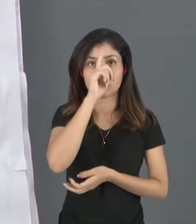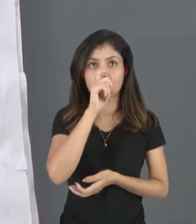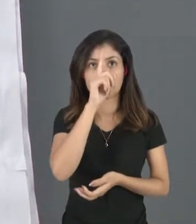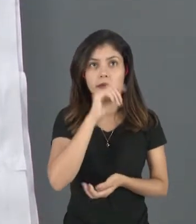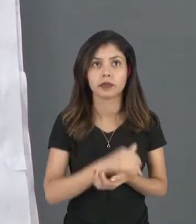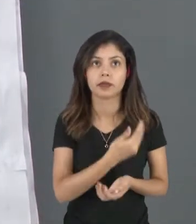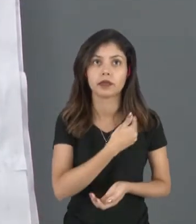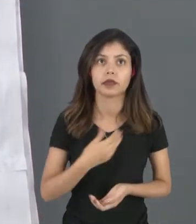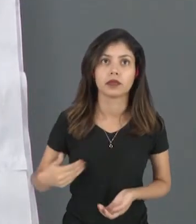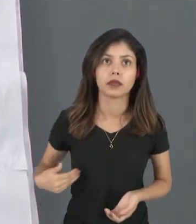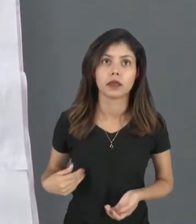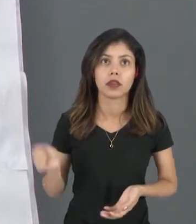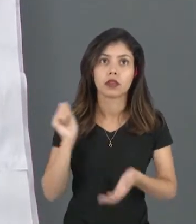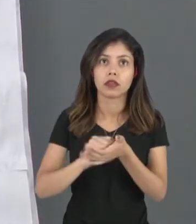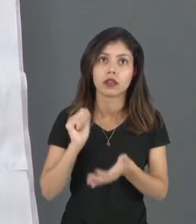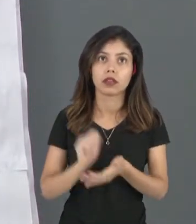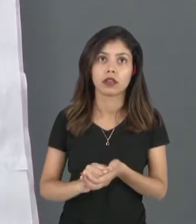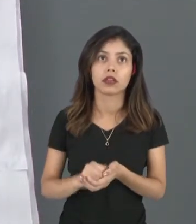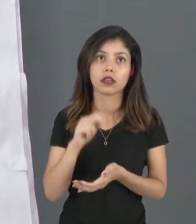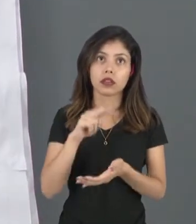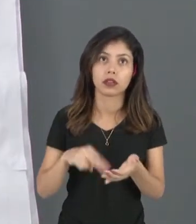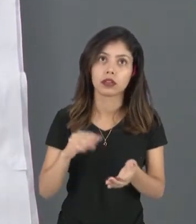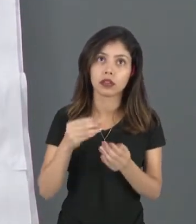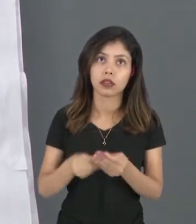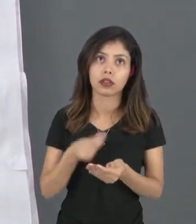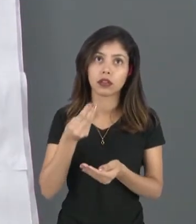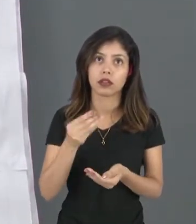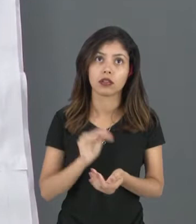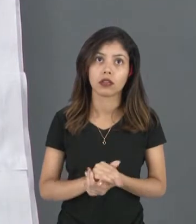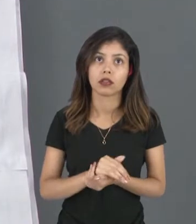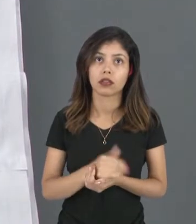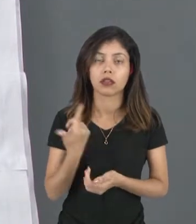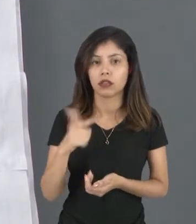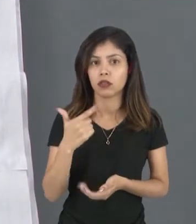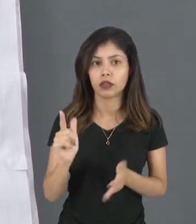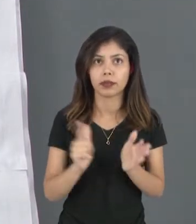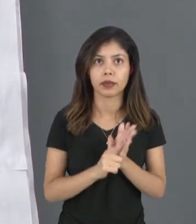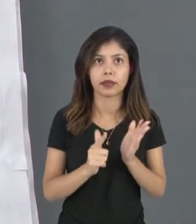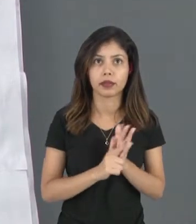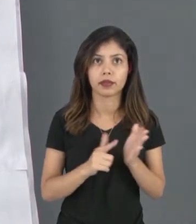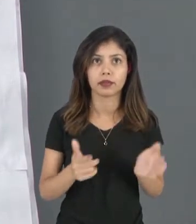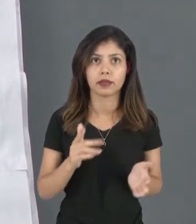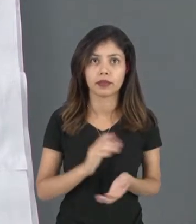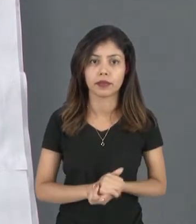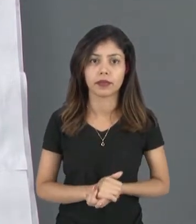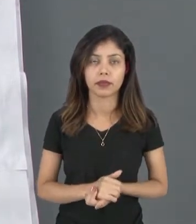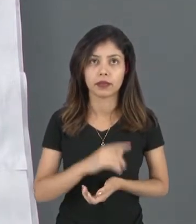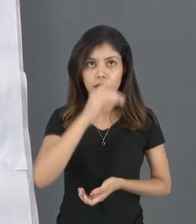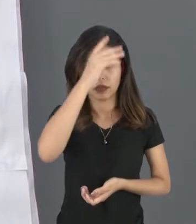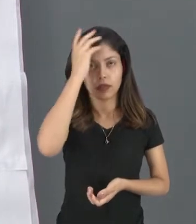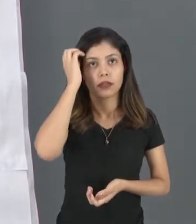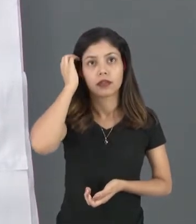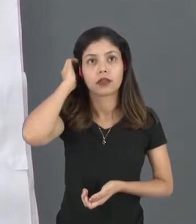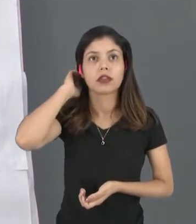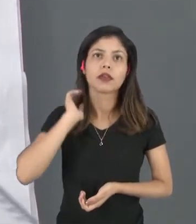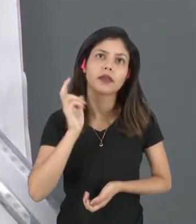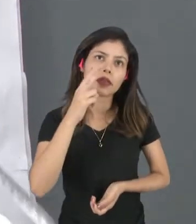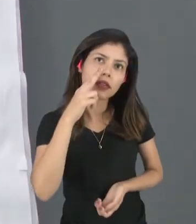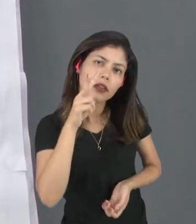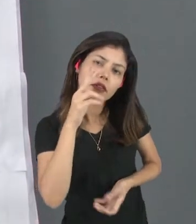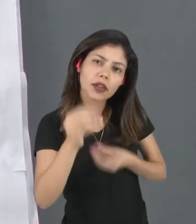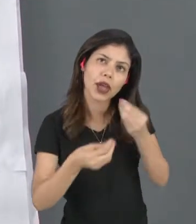Olha o médico o que te fala. Vou escrever a receita na sua mão, o hospital está sem papel. Olha só, vocês viram,